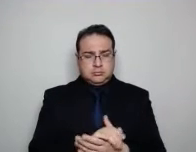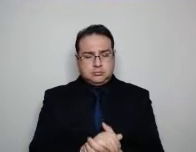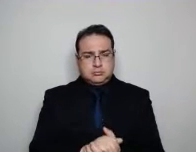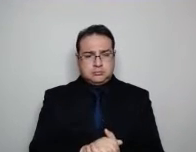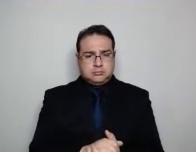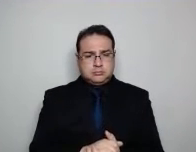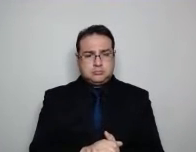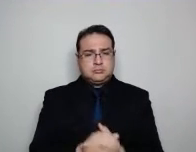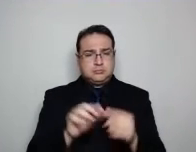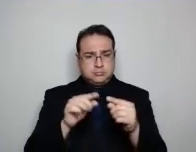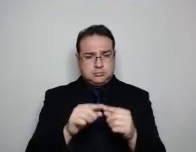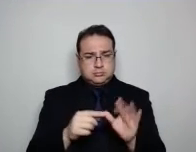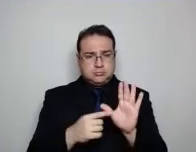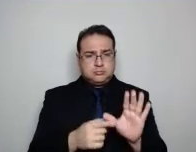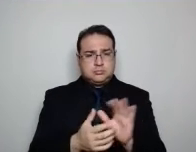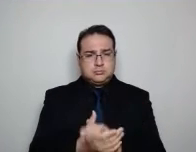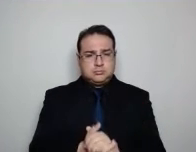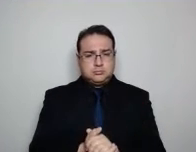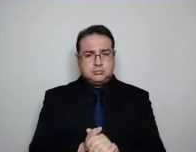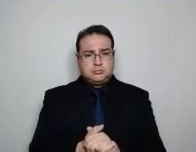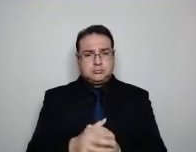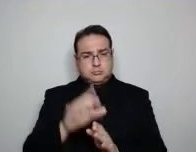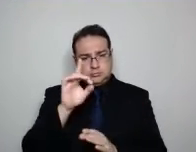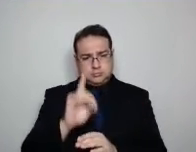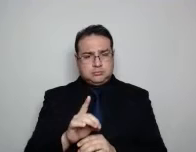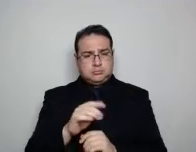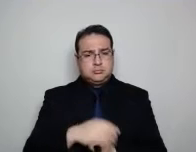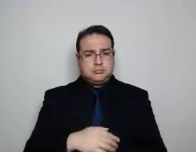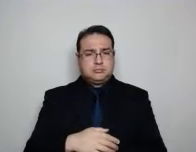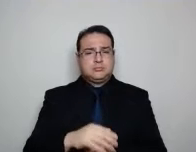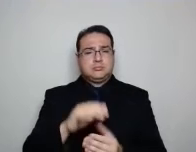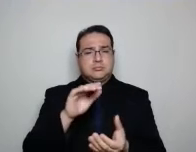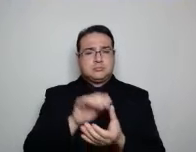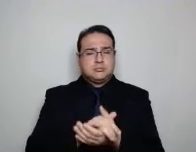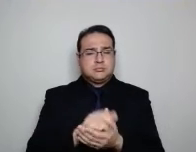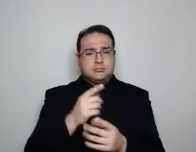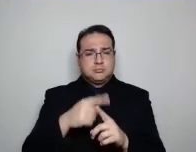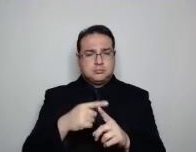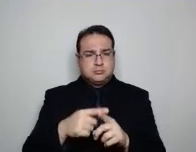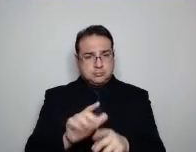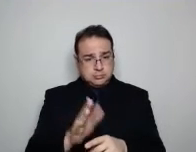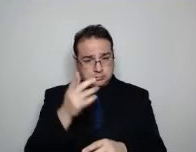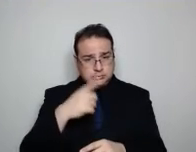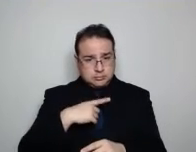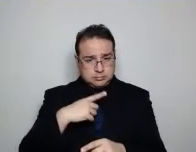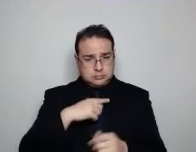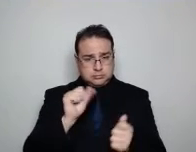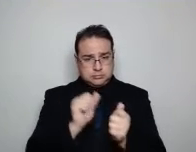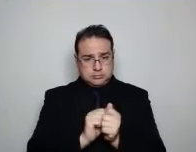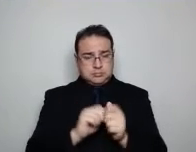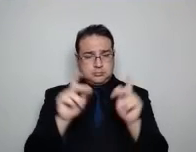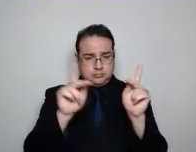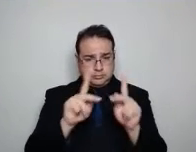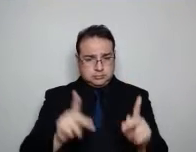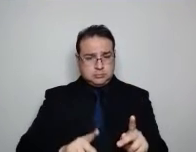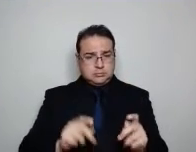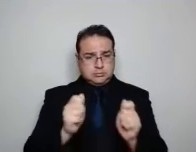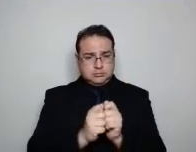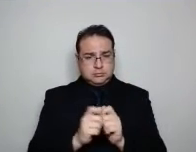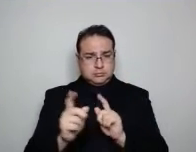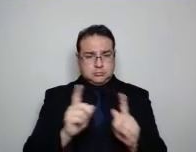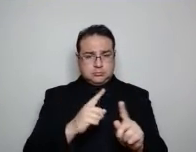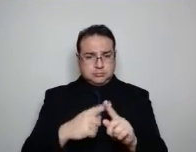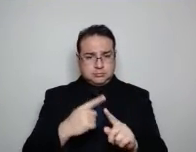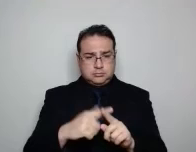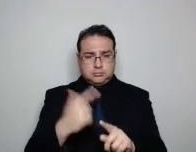diz respeito ao direito do casal quando há uma convivência pacífica entre estes, o que não é o